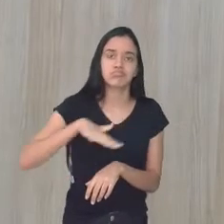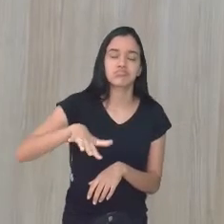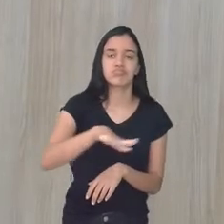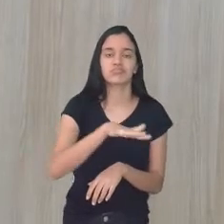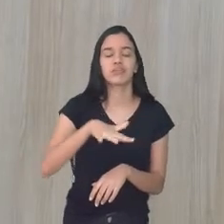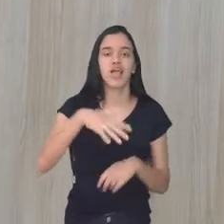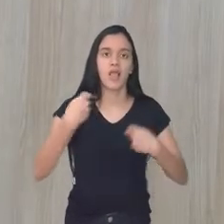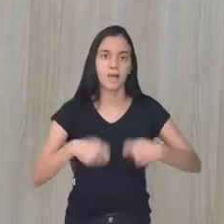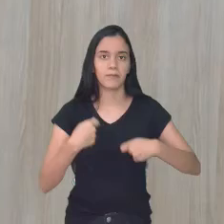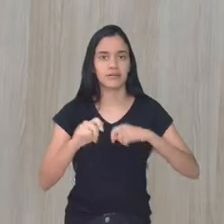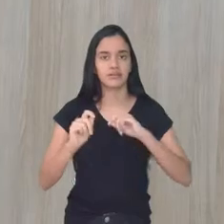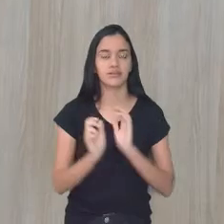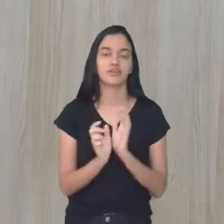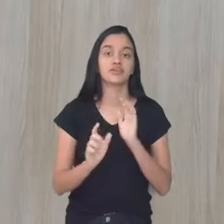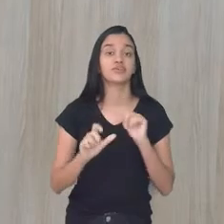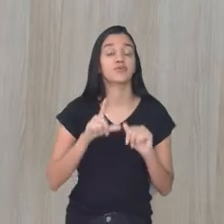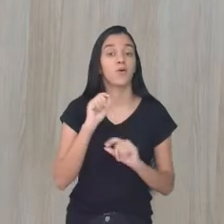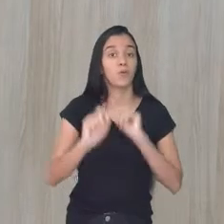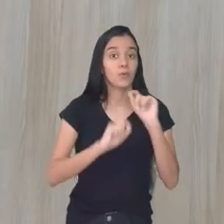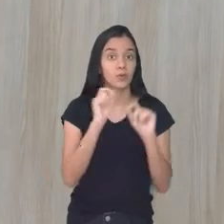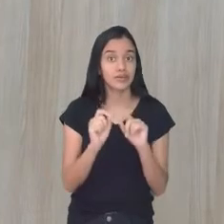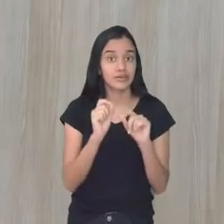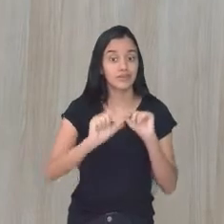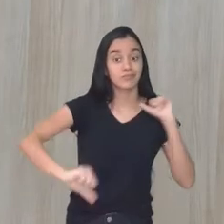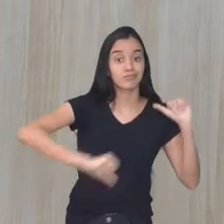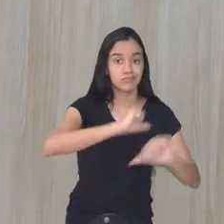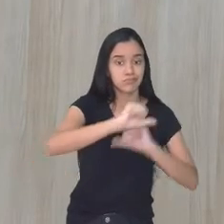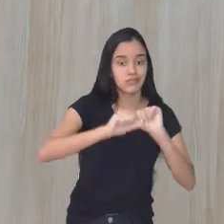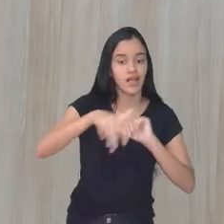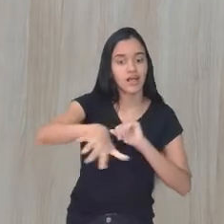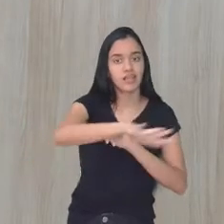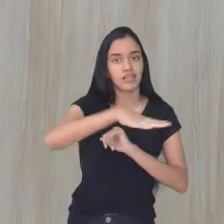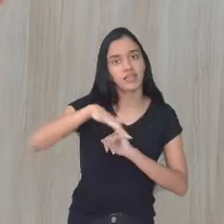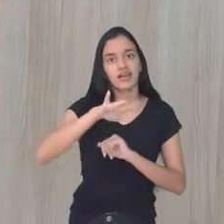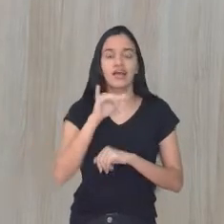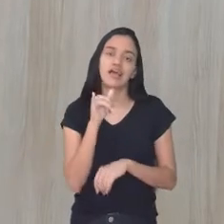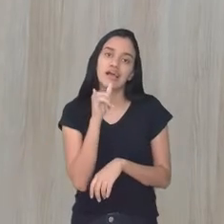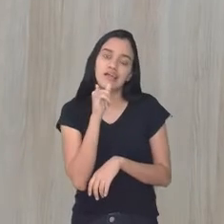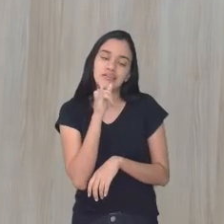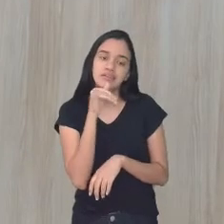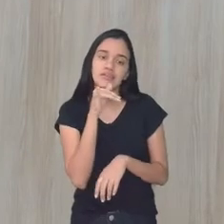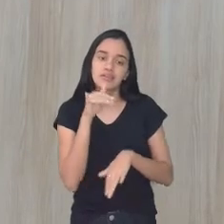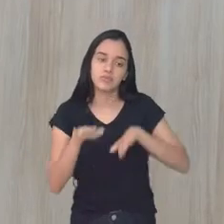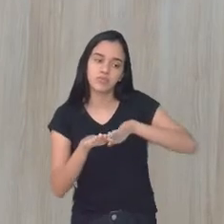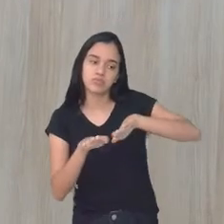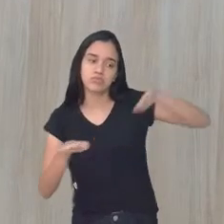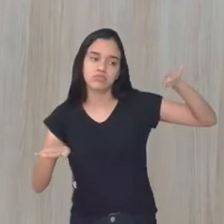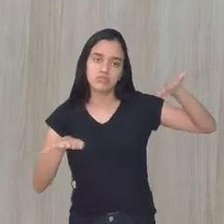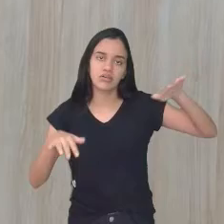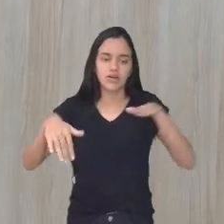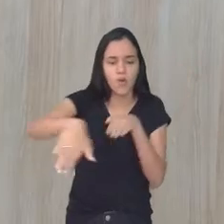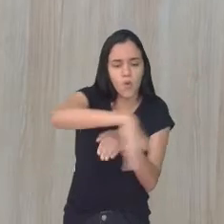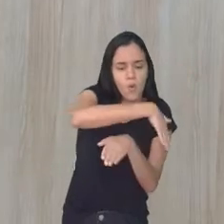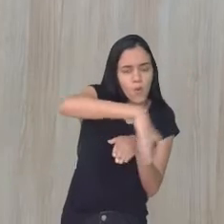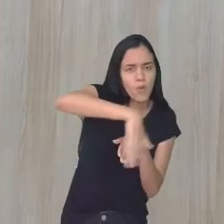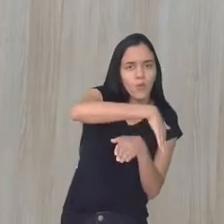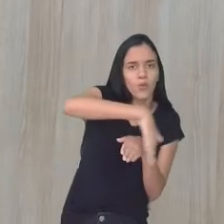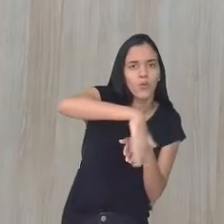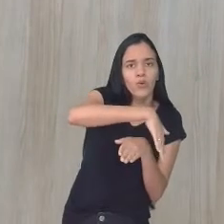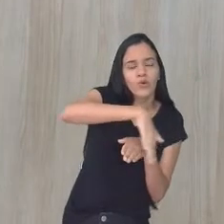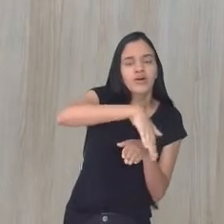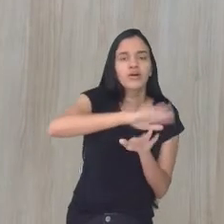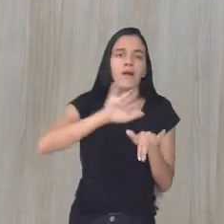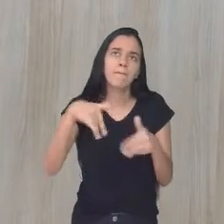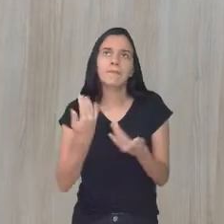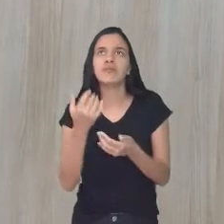é preciso que tenha algumas modificações nos ambientes, como rampa, como calçada, com marcação,